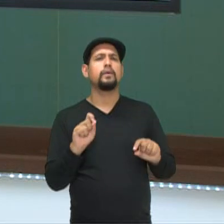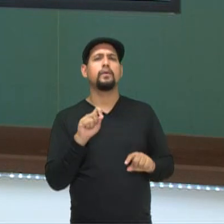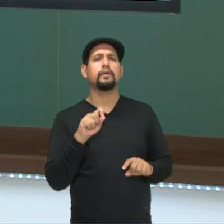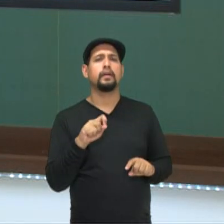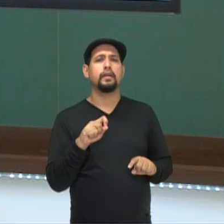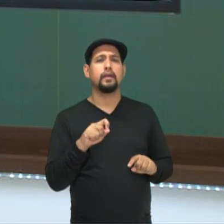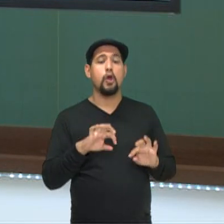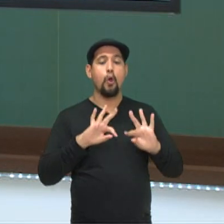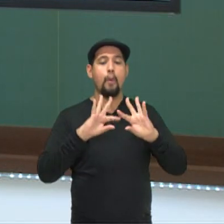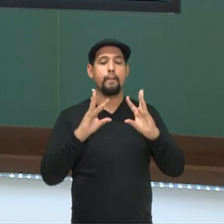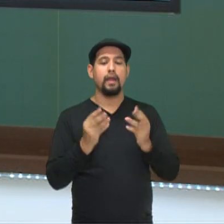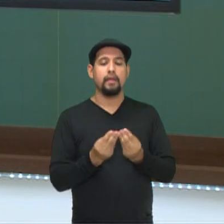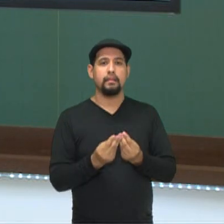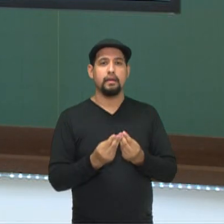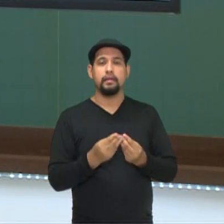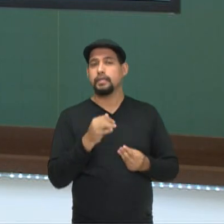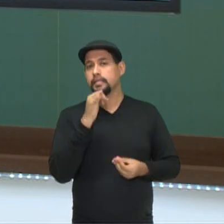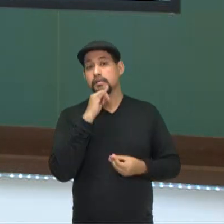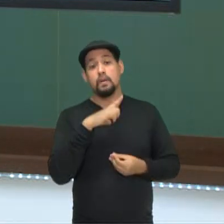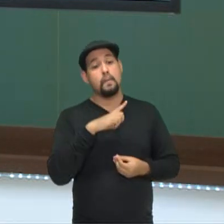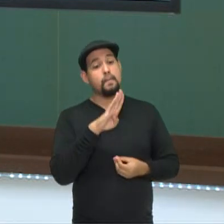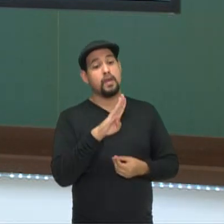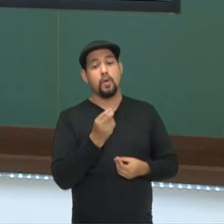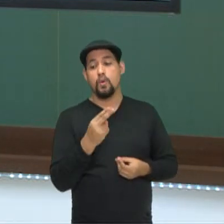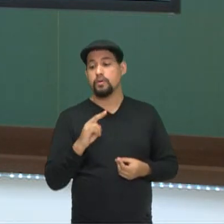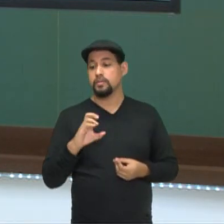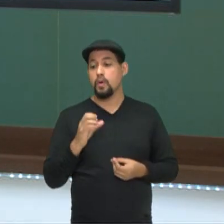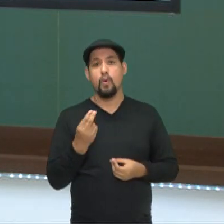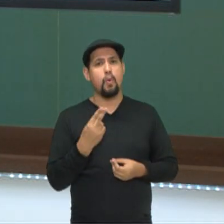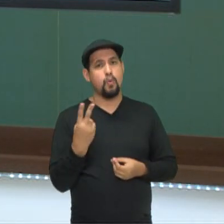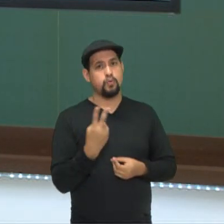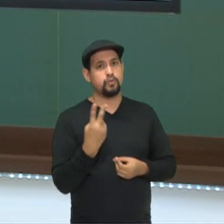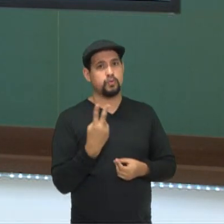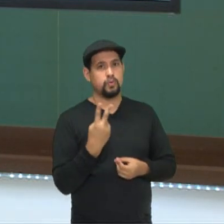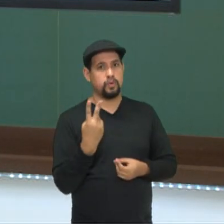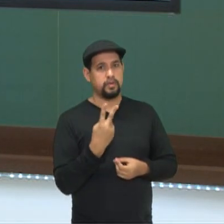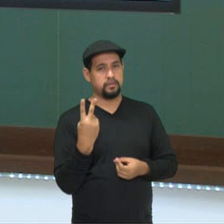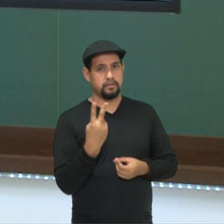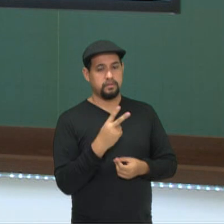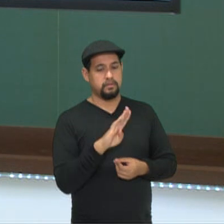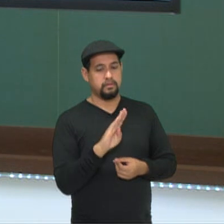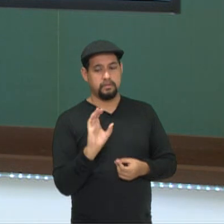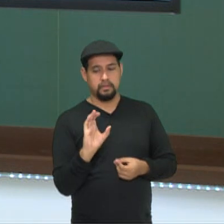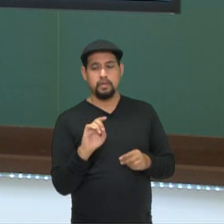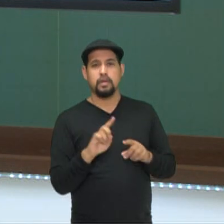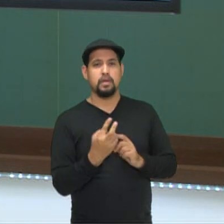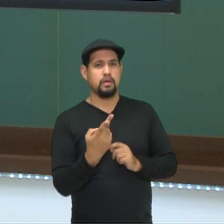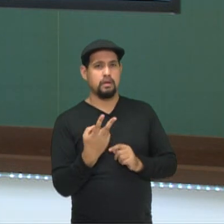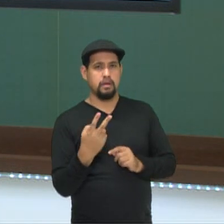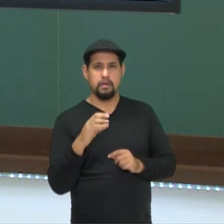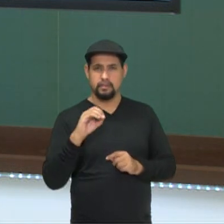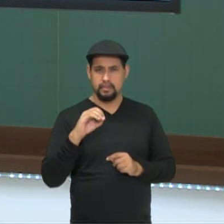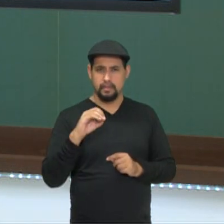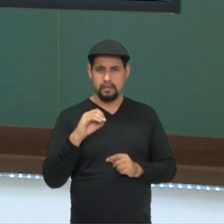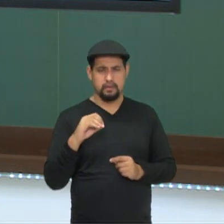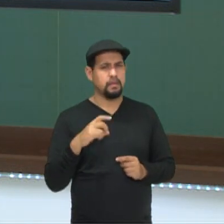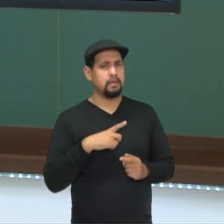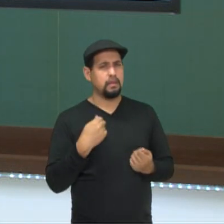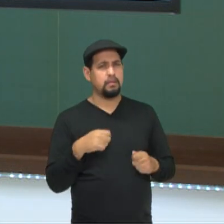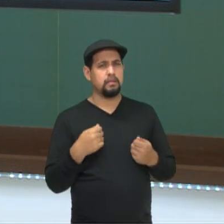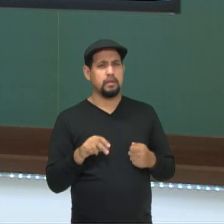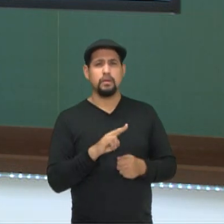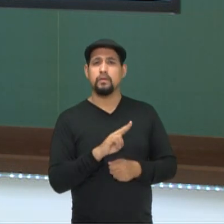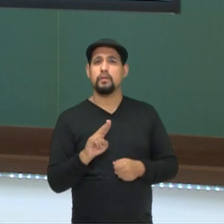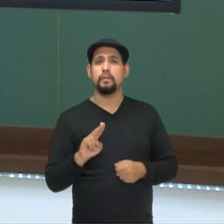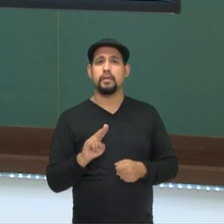completa quando ou B ou C ou ambos os dois são iguais a zero eu tenho a